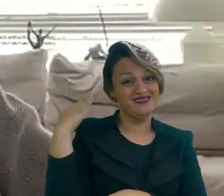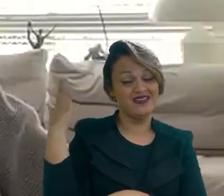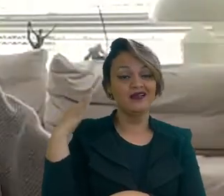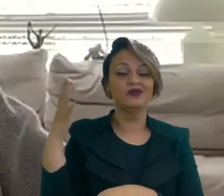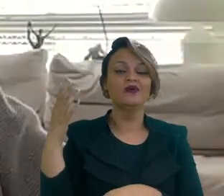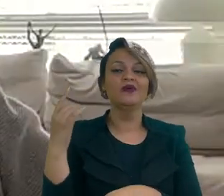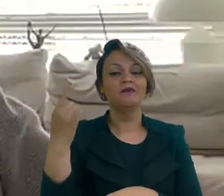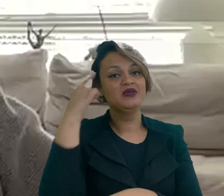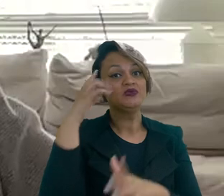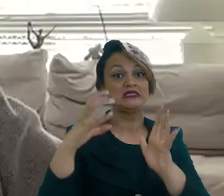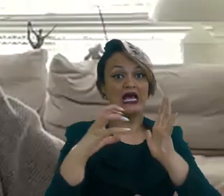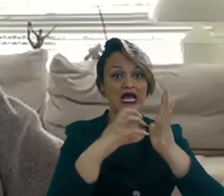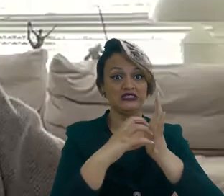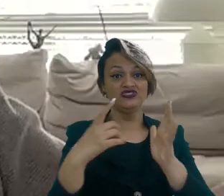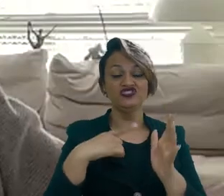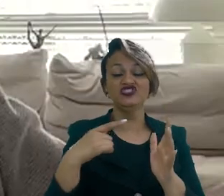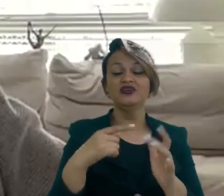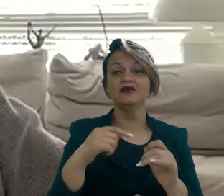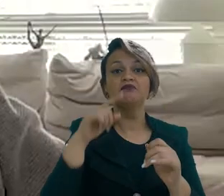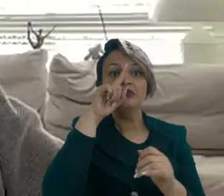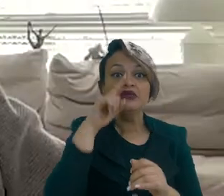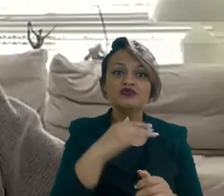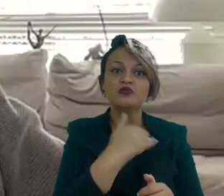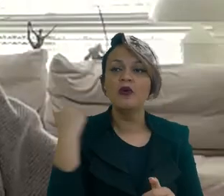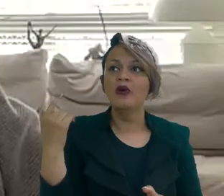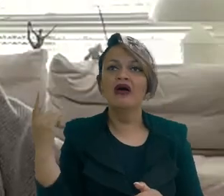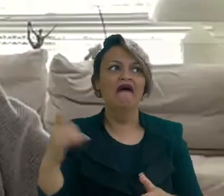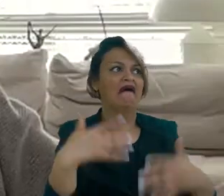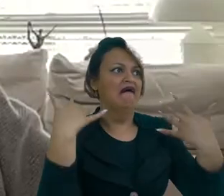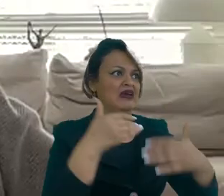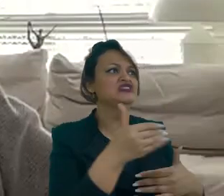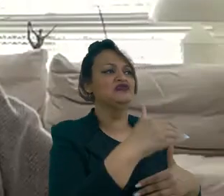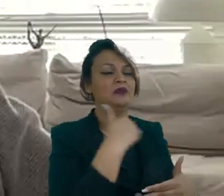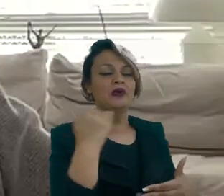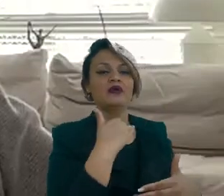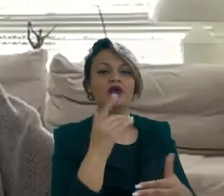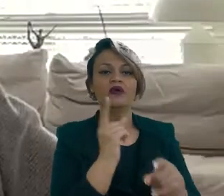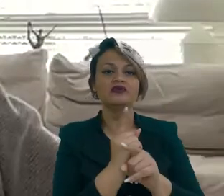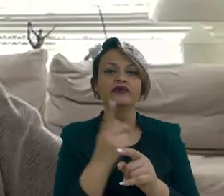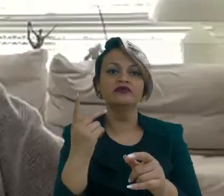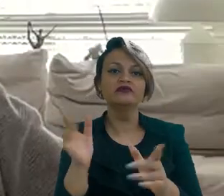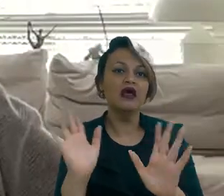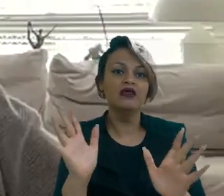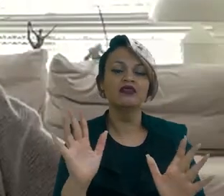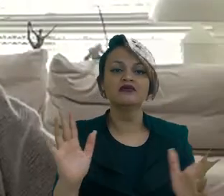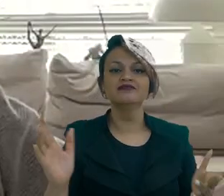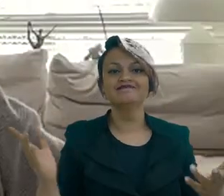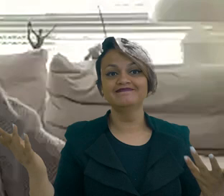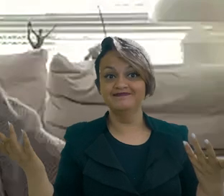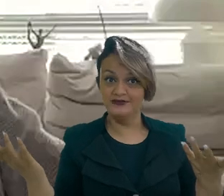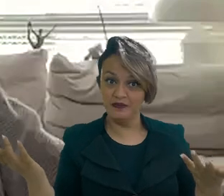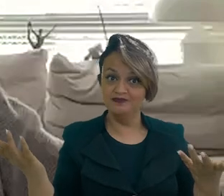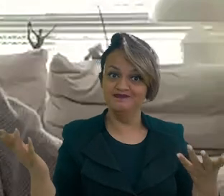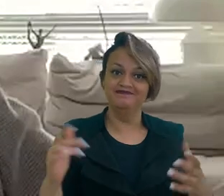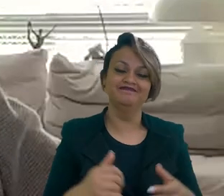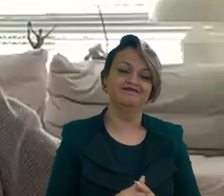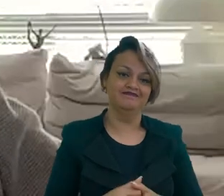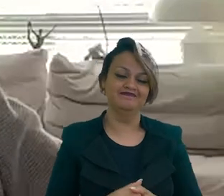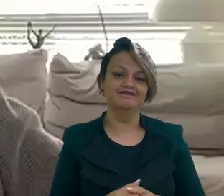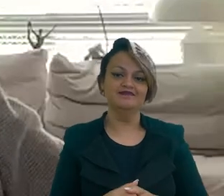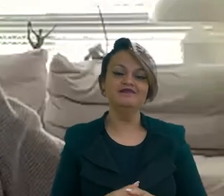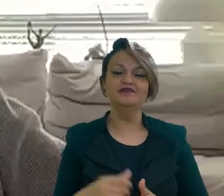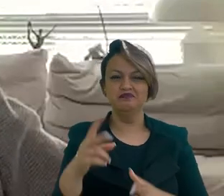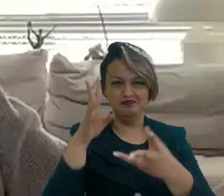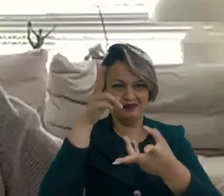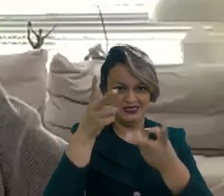naquela época mais do que hoje impunha um cuidado e uma uma perspectiva de vida quase que a